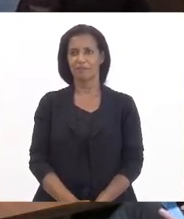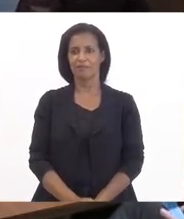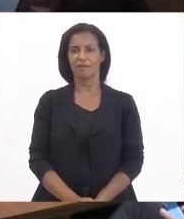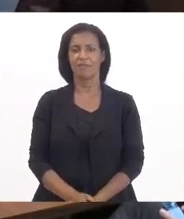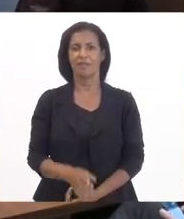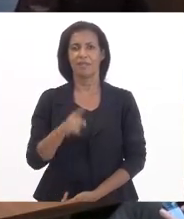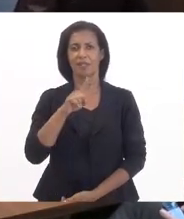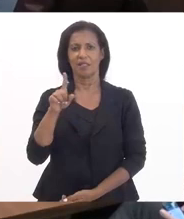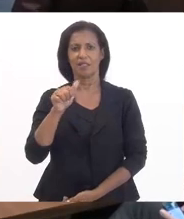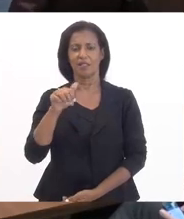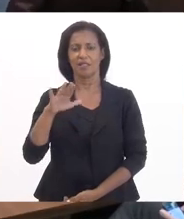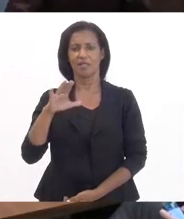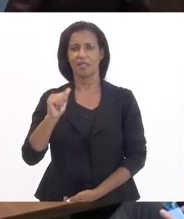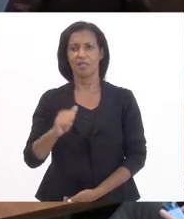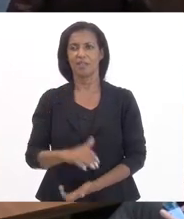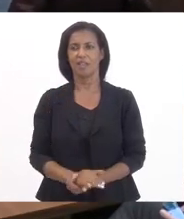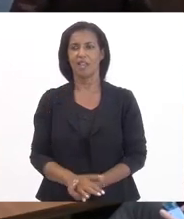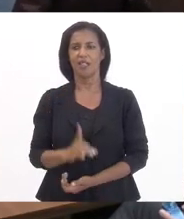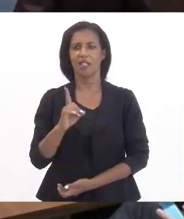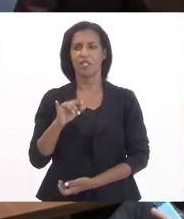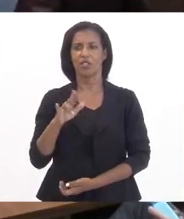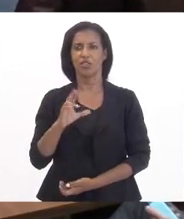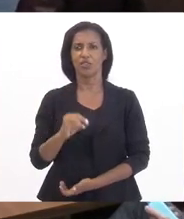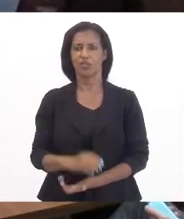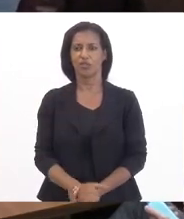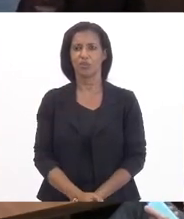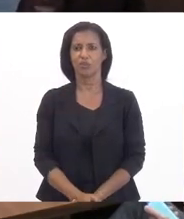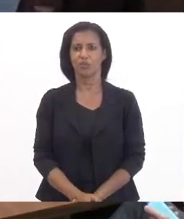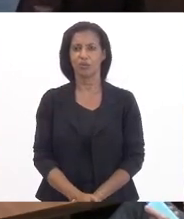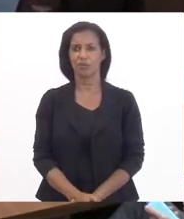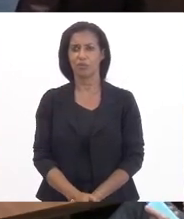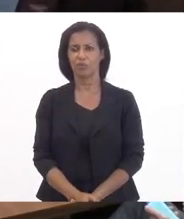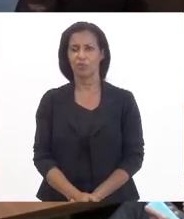Zaca, o Marcelo Dino.